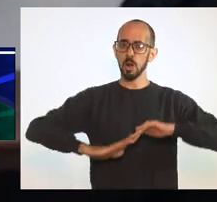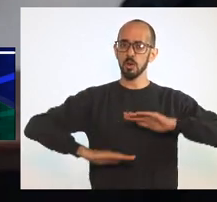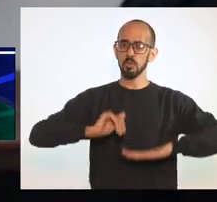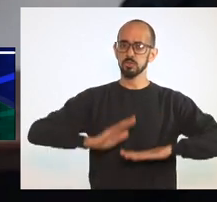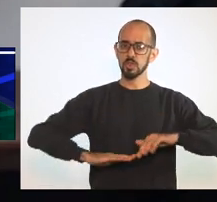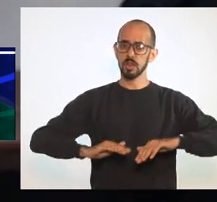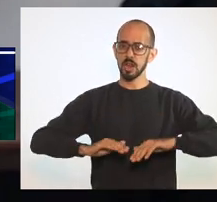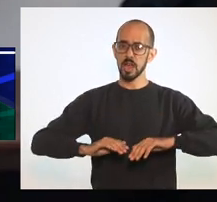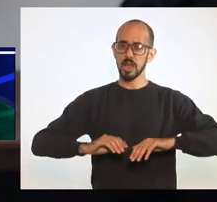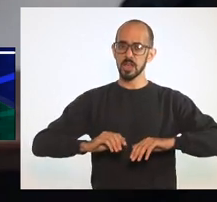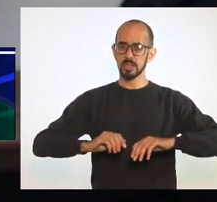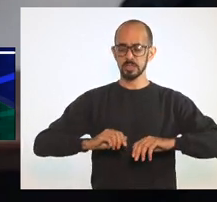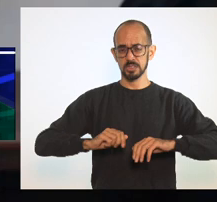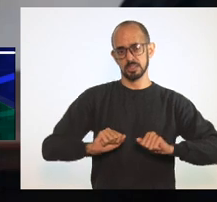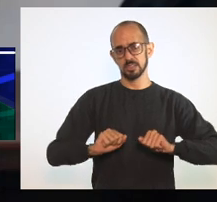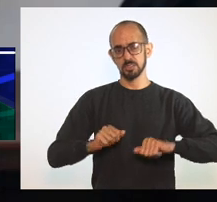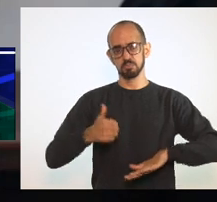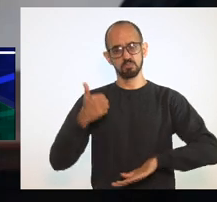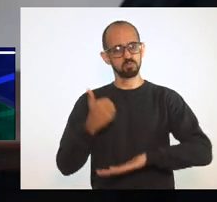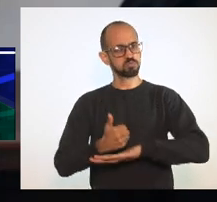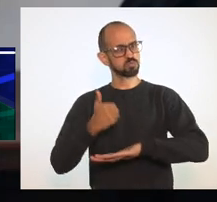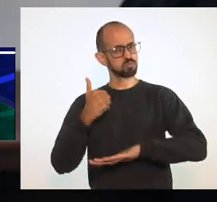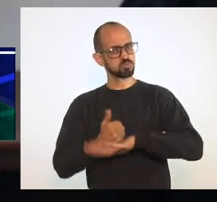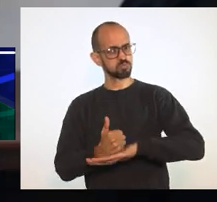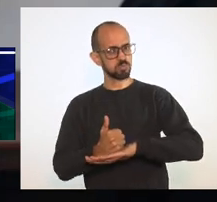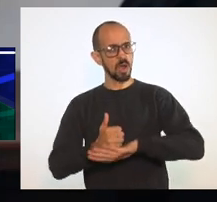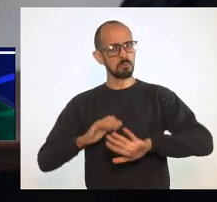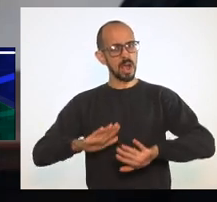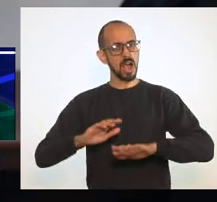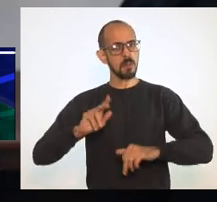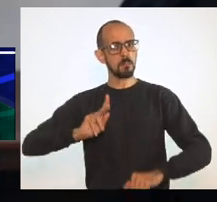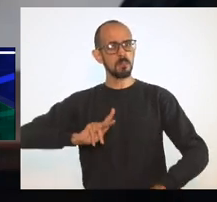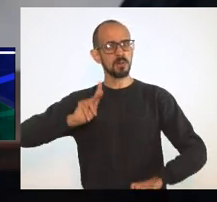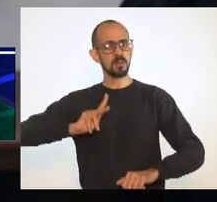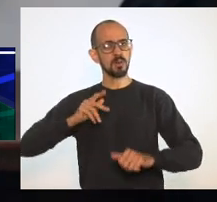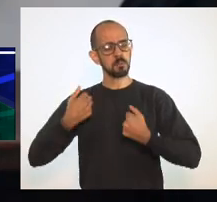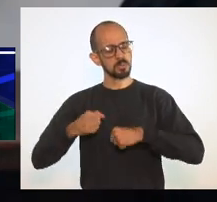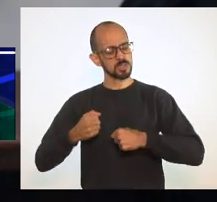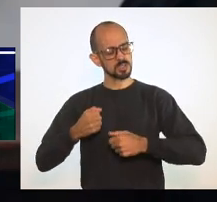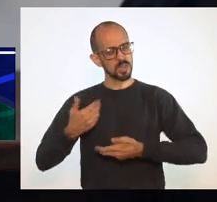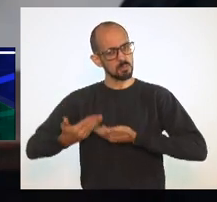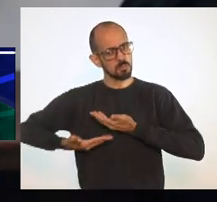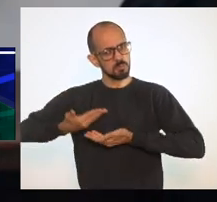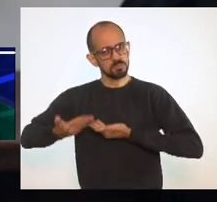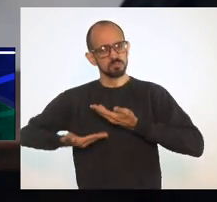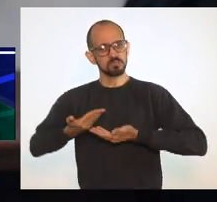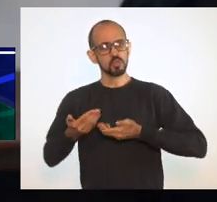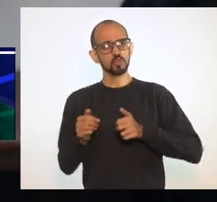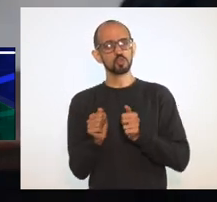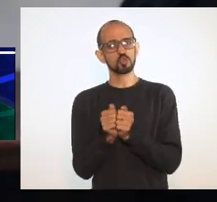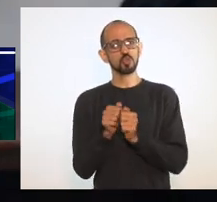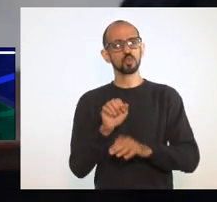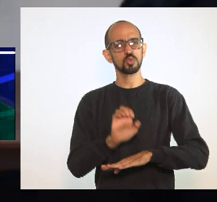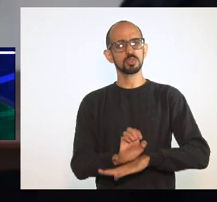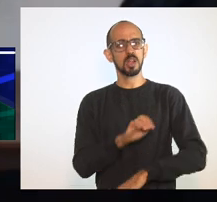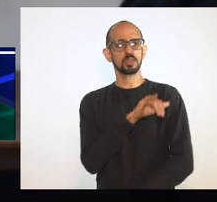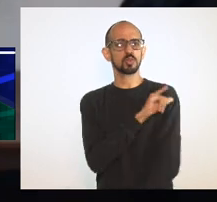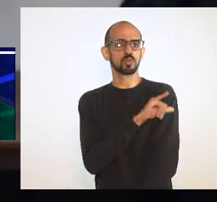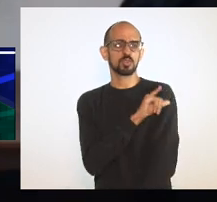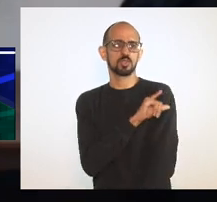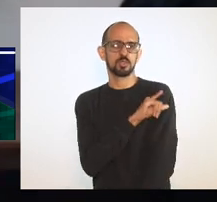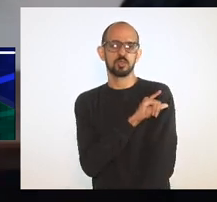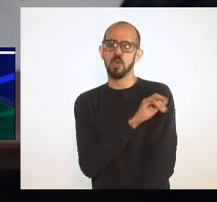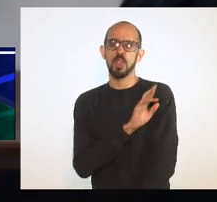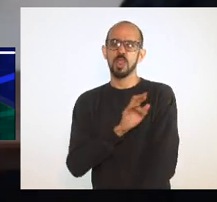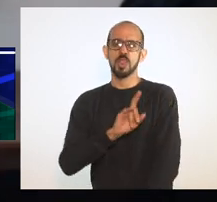a gente precisa que a Petrobras ela seja parceira do Estado do Rio de Janeiro e